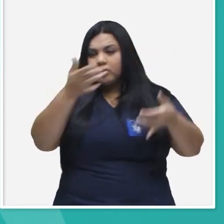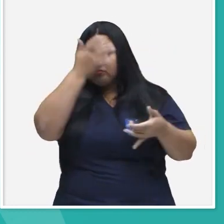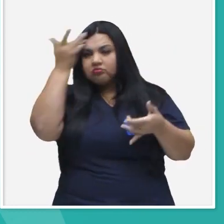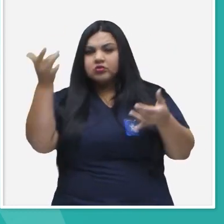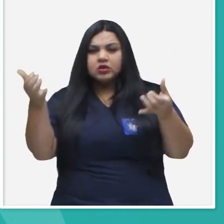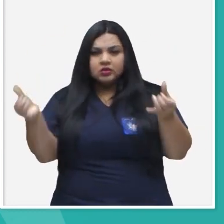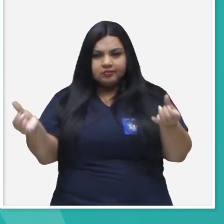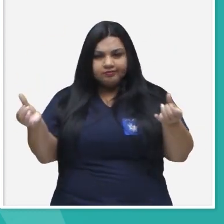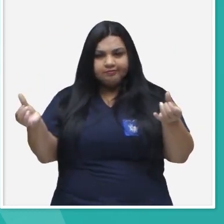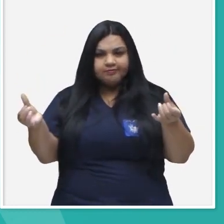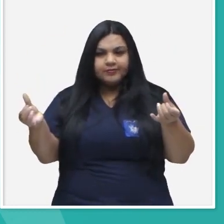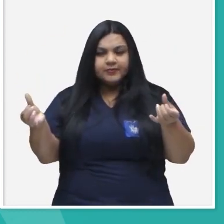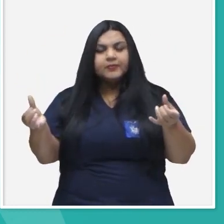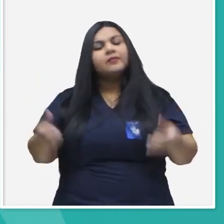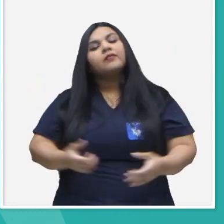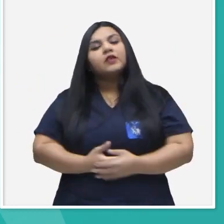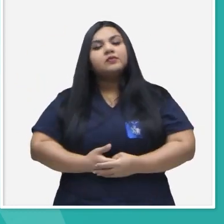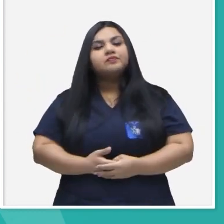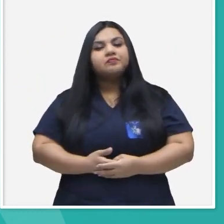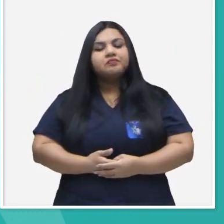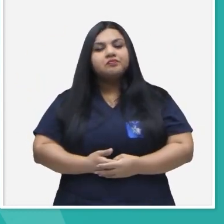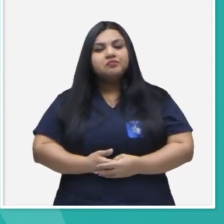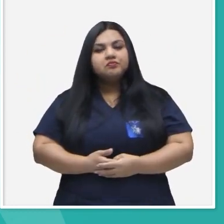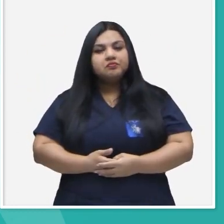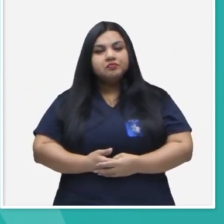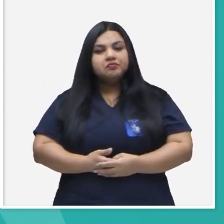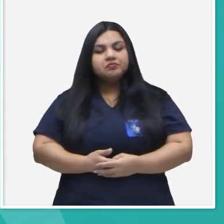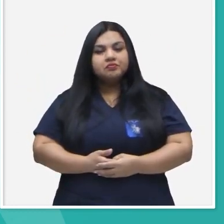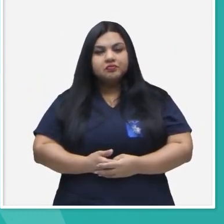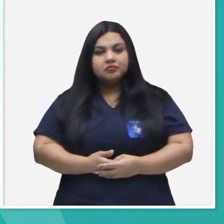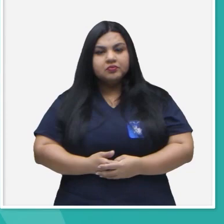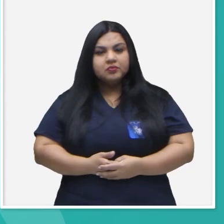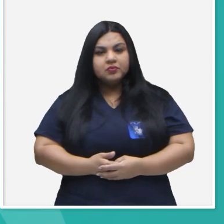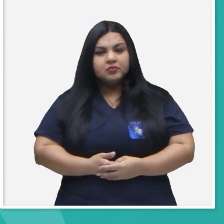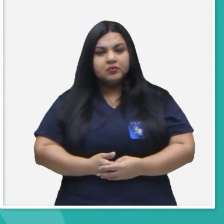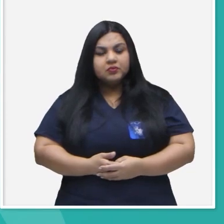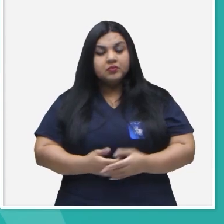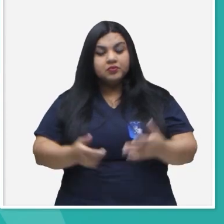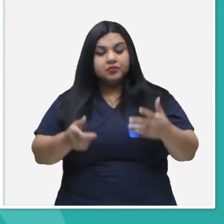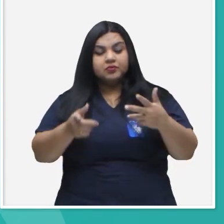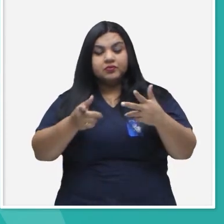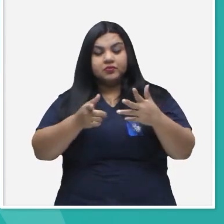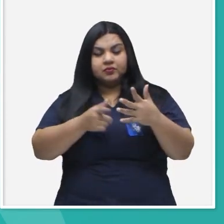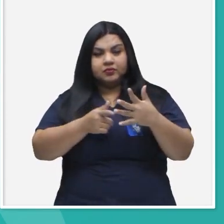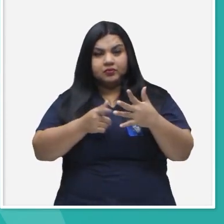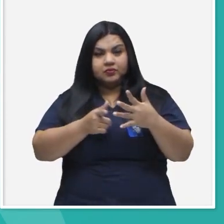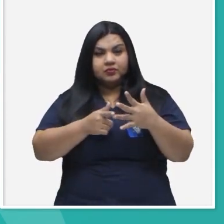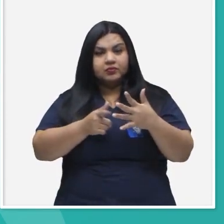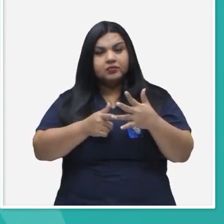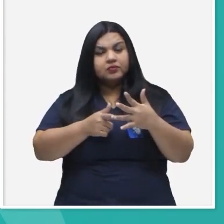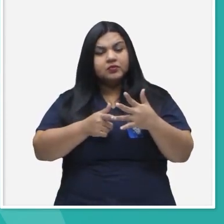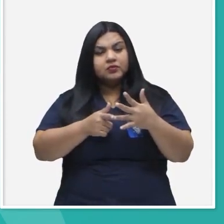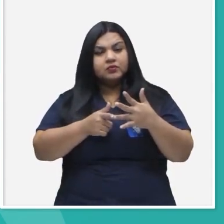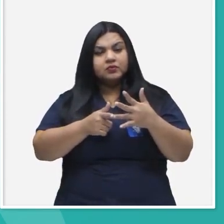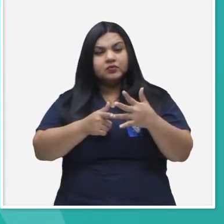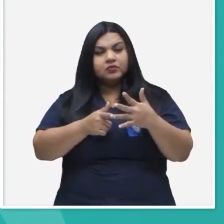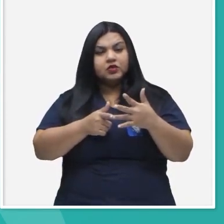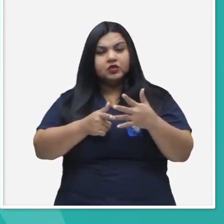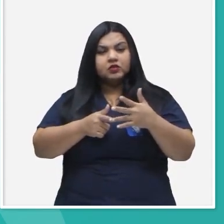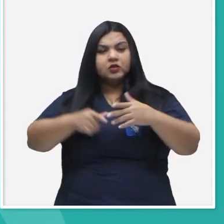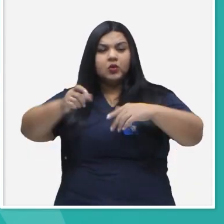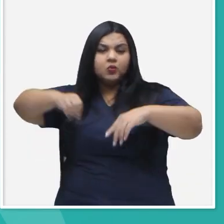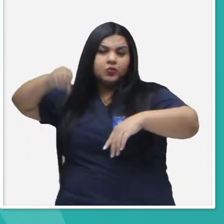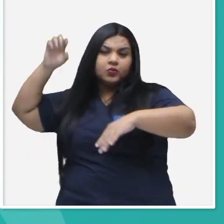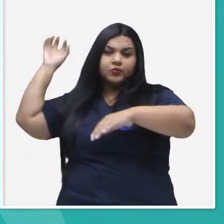quadra, certo? Vamos prosseguir? O próximo esporte coletivo que eu trouxe para vocês é o handebol.